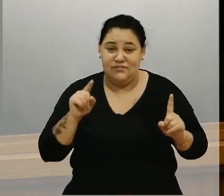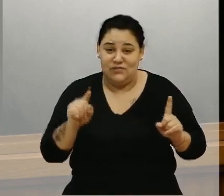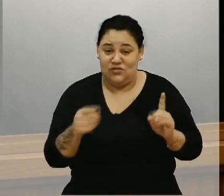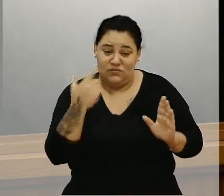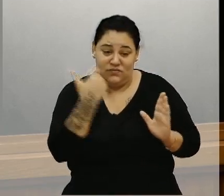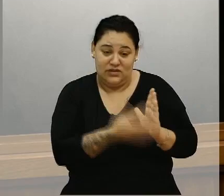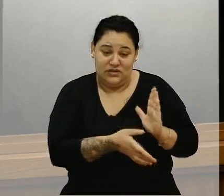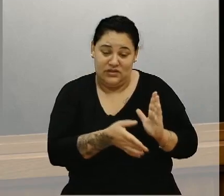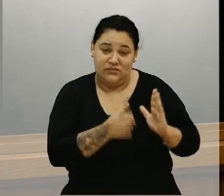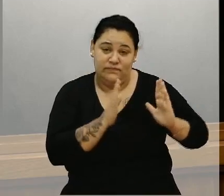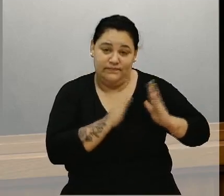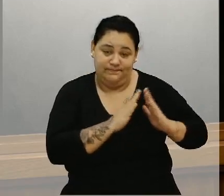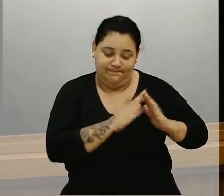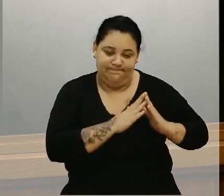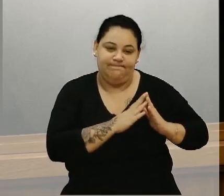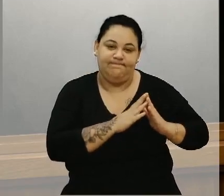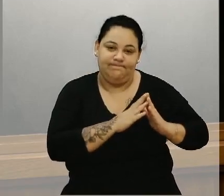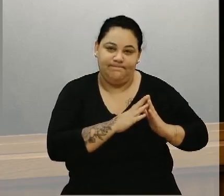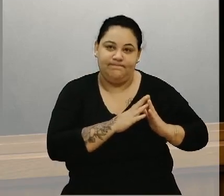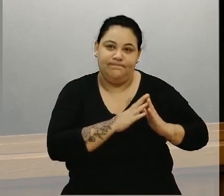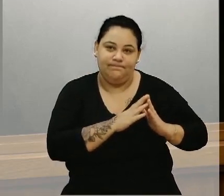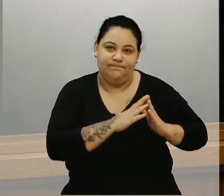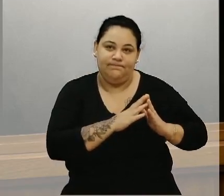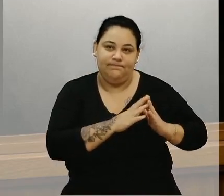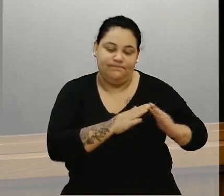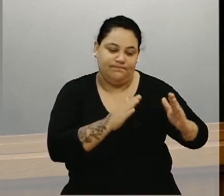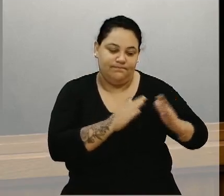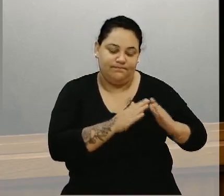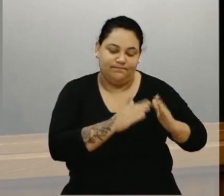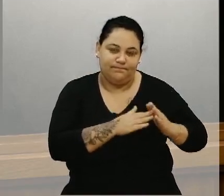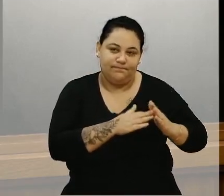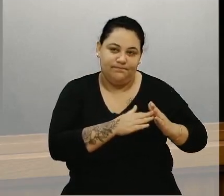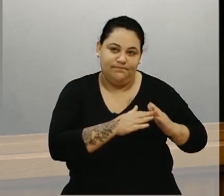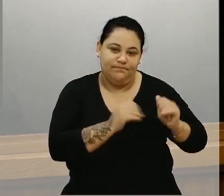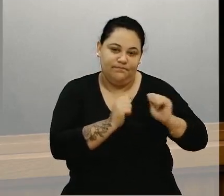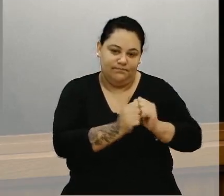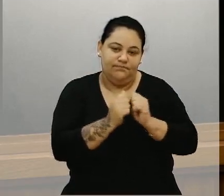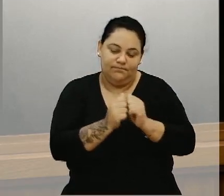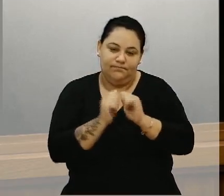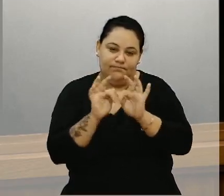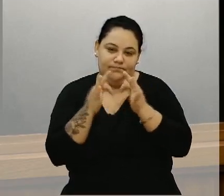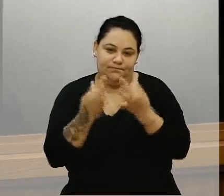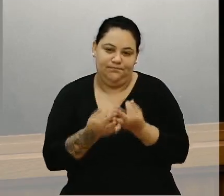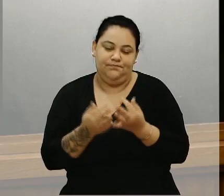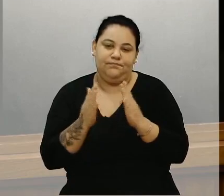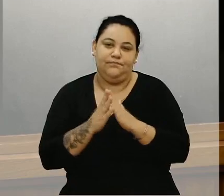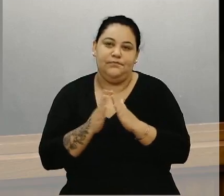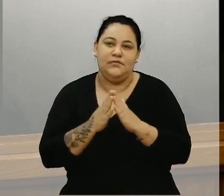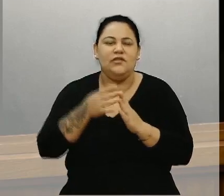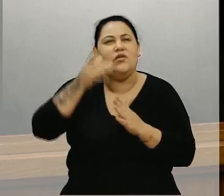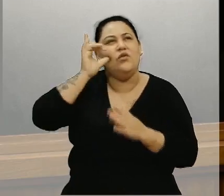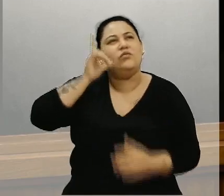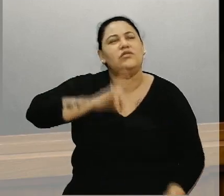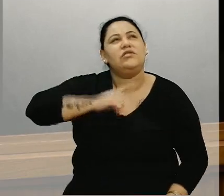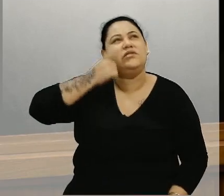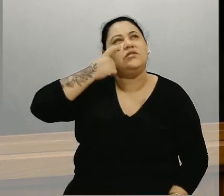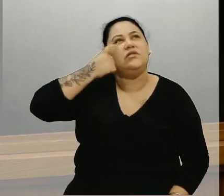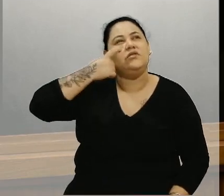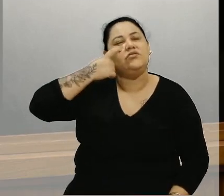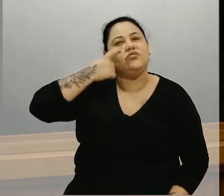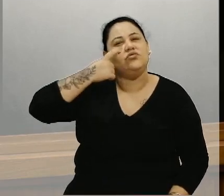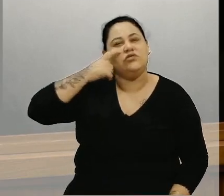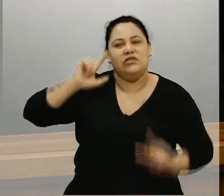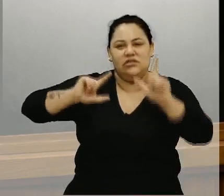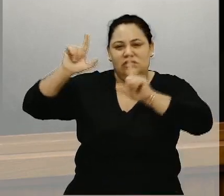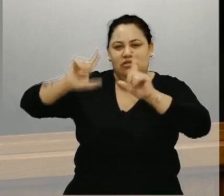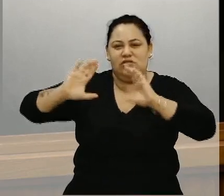certa forma, abrigadas, porque estão em casa de parentes. Ontem teve, acho até que foi no Jornal Nacional,